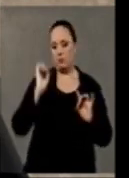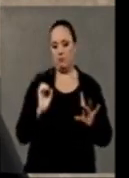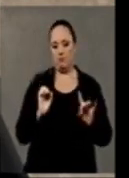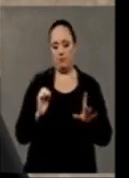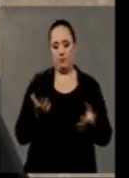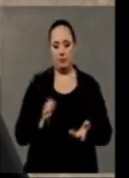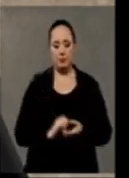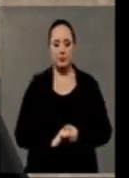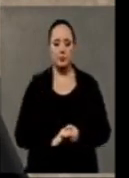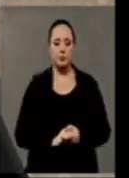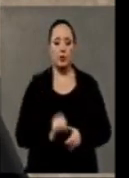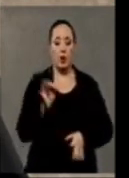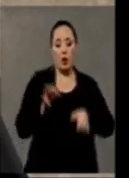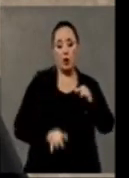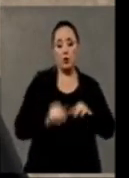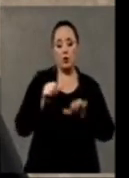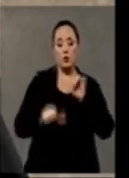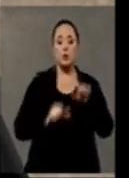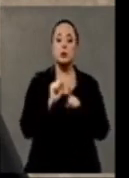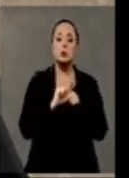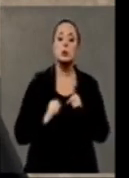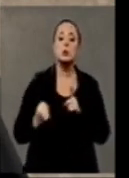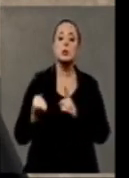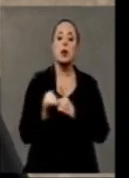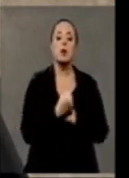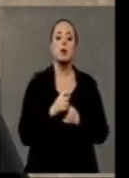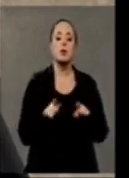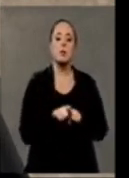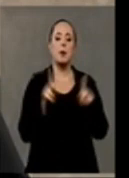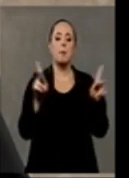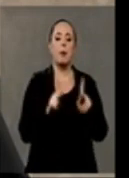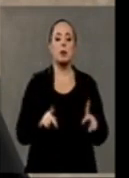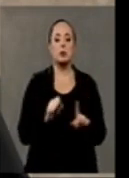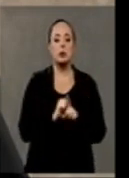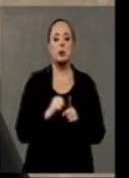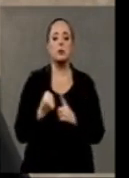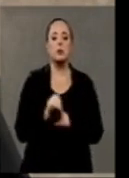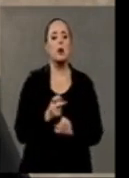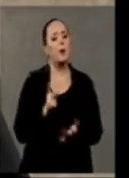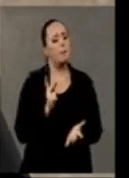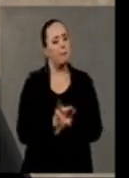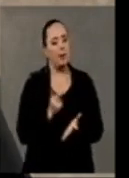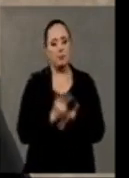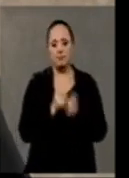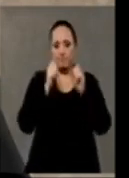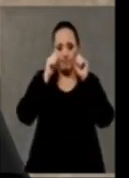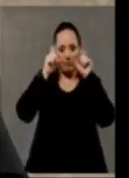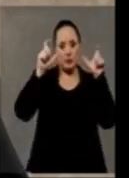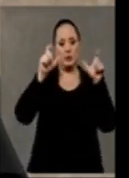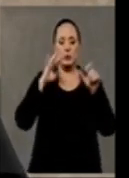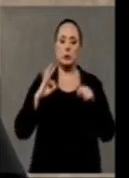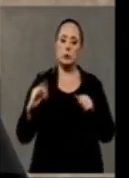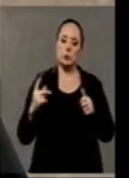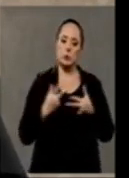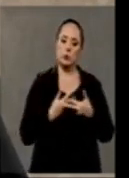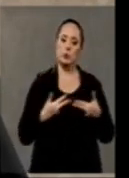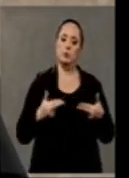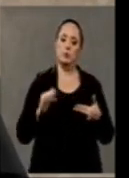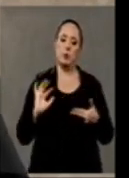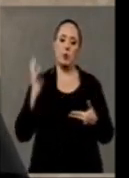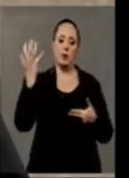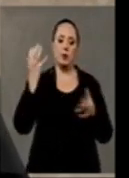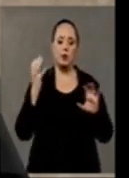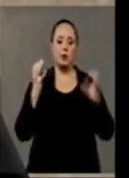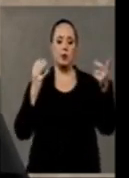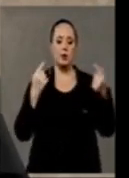como agente de transformação social e realizador da paz social permanecerá atenta a todos esses desafios